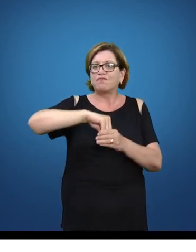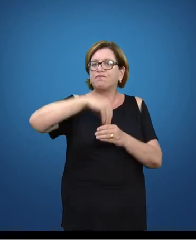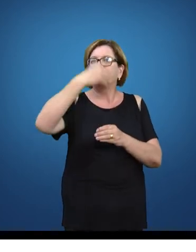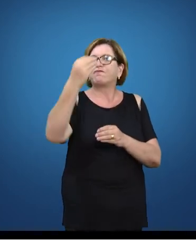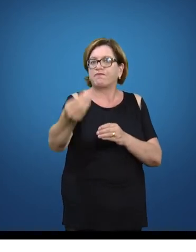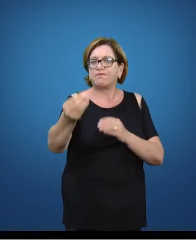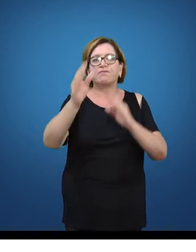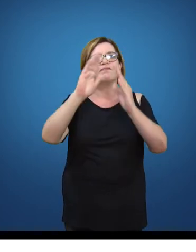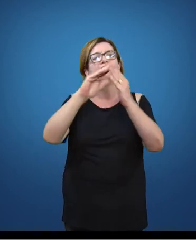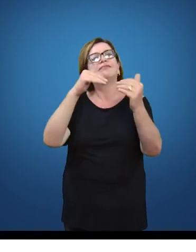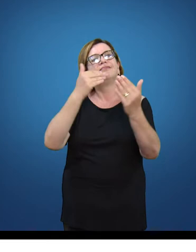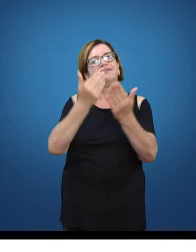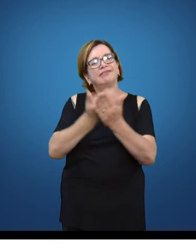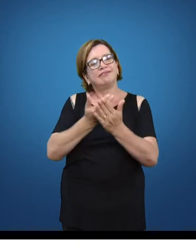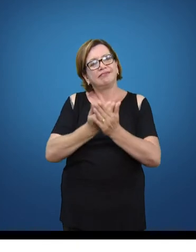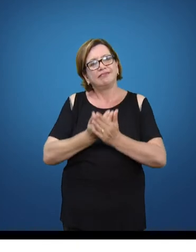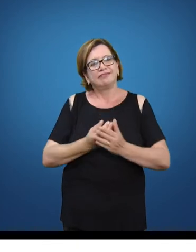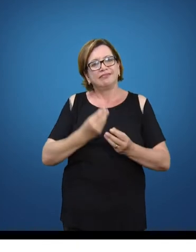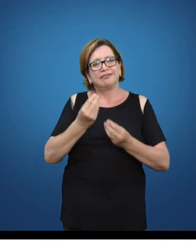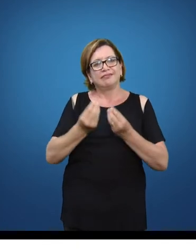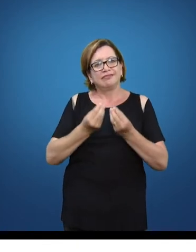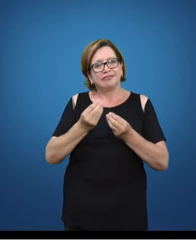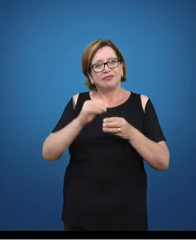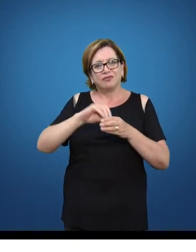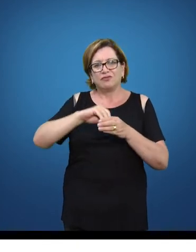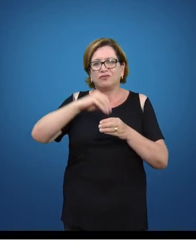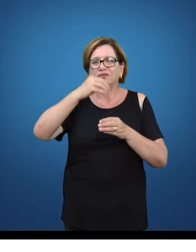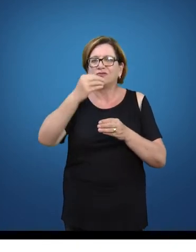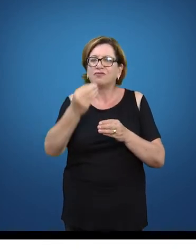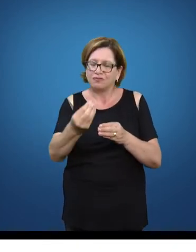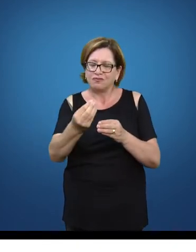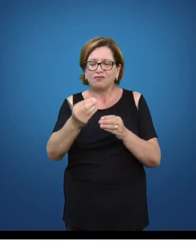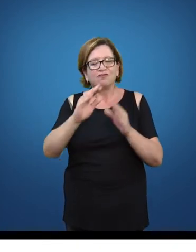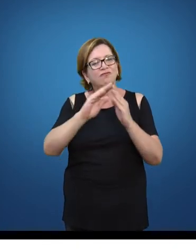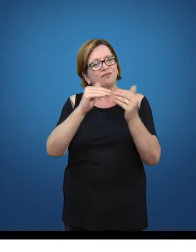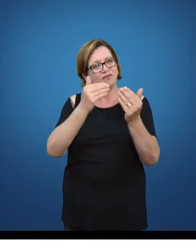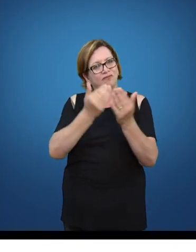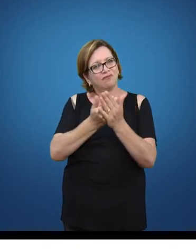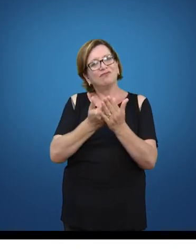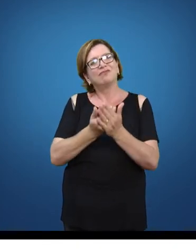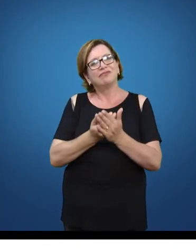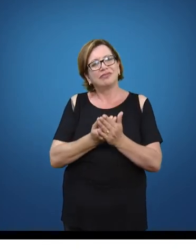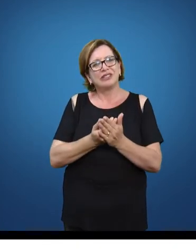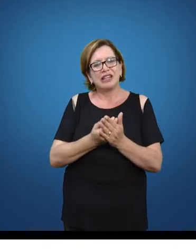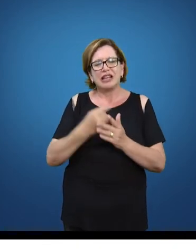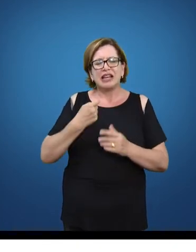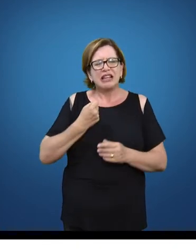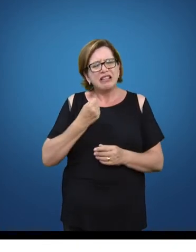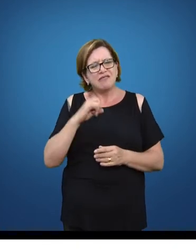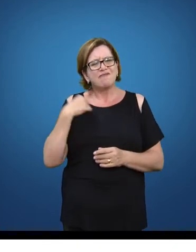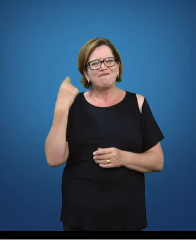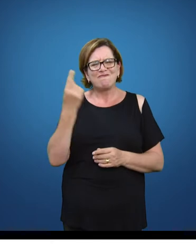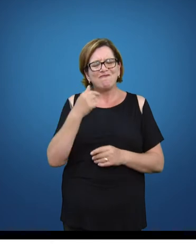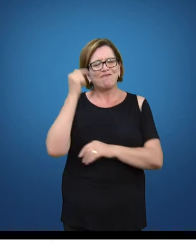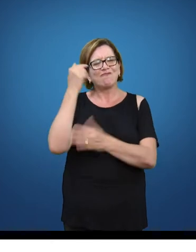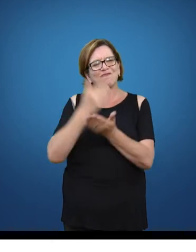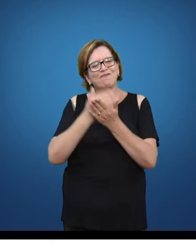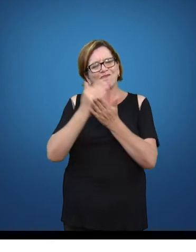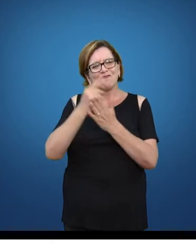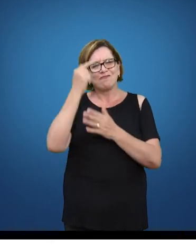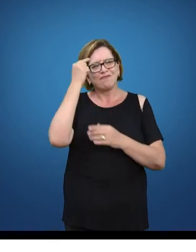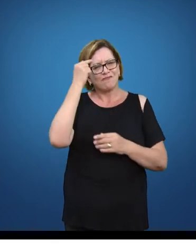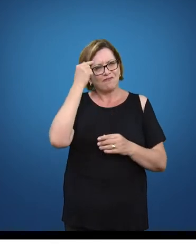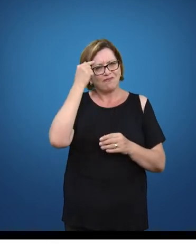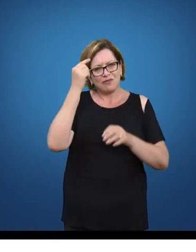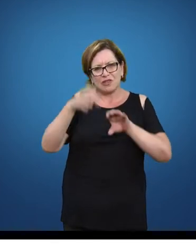da da escola estão fora dos muros da escola então se a gente começar a pensar que a